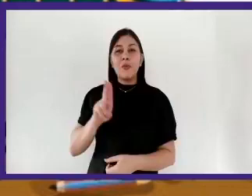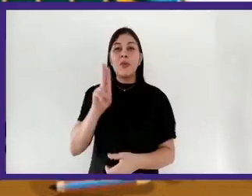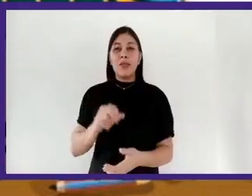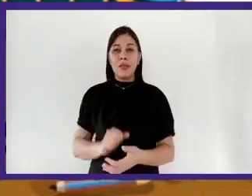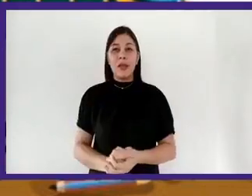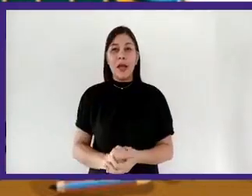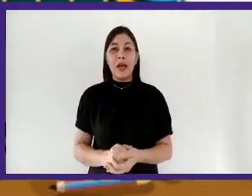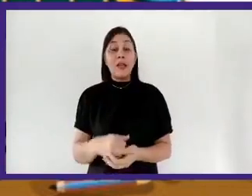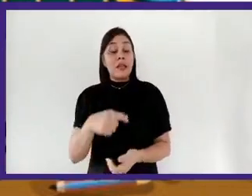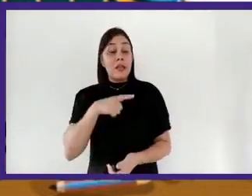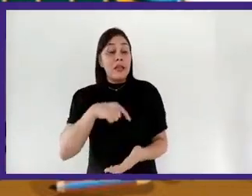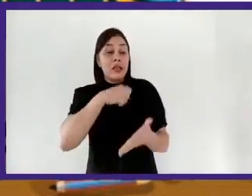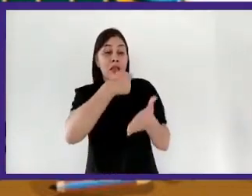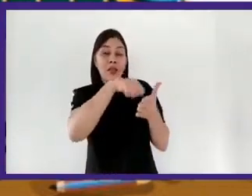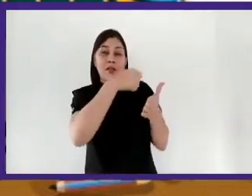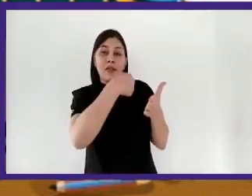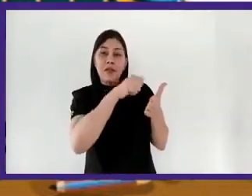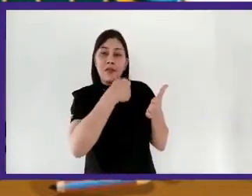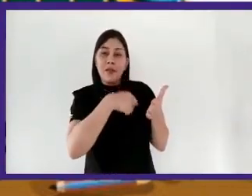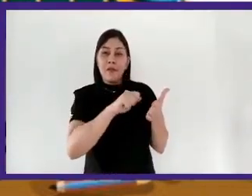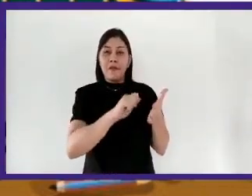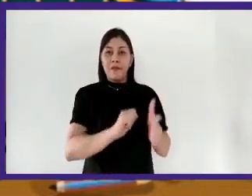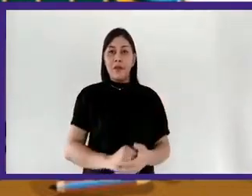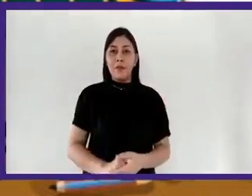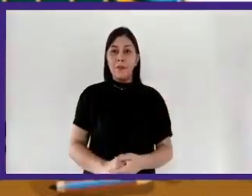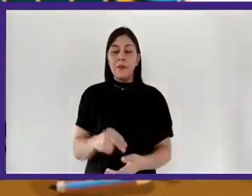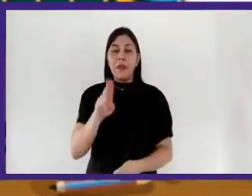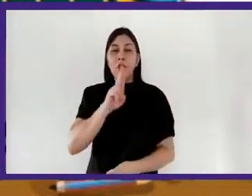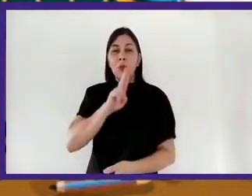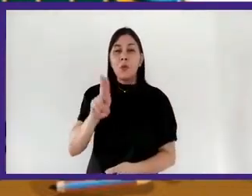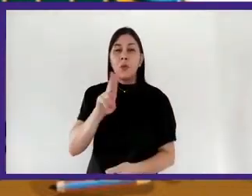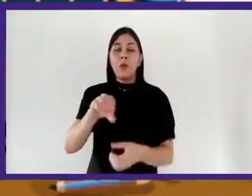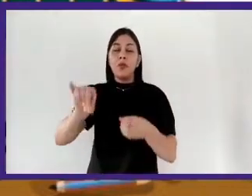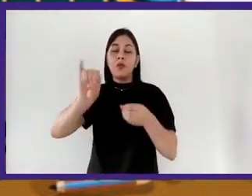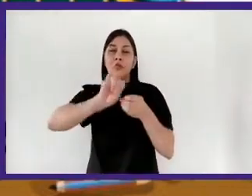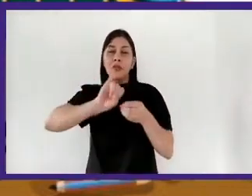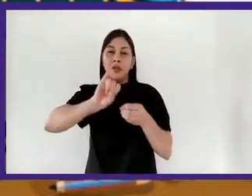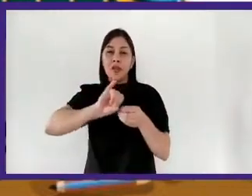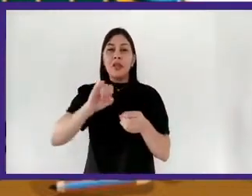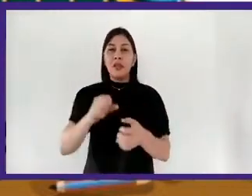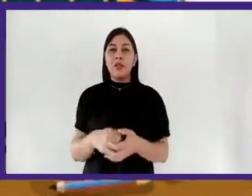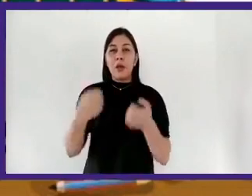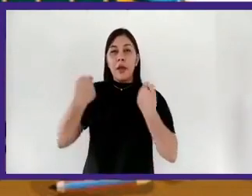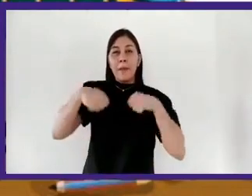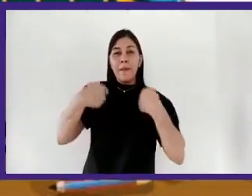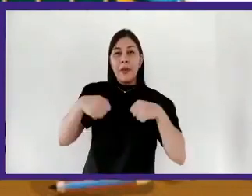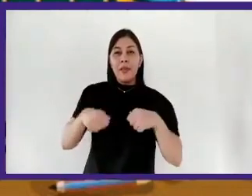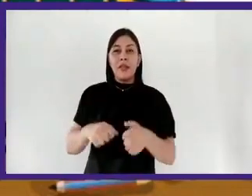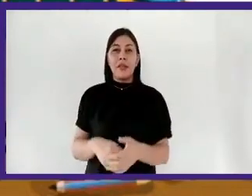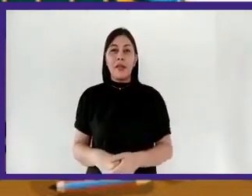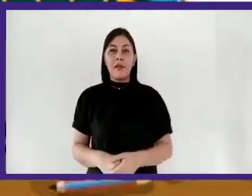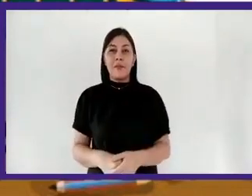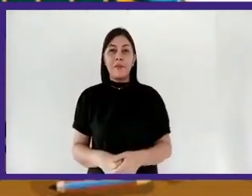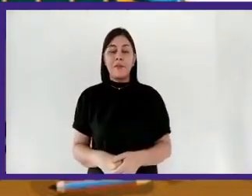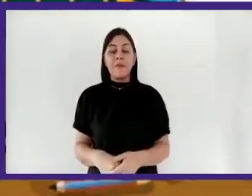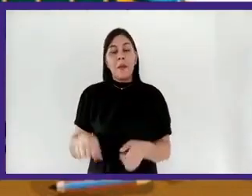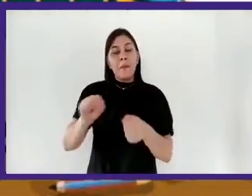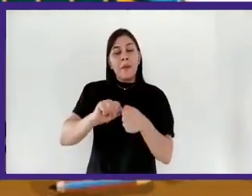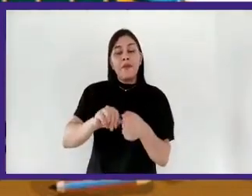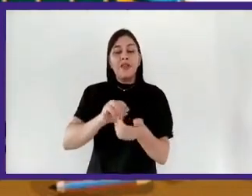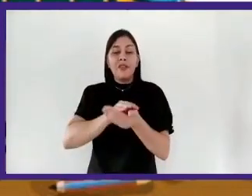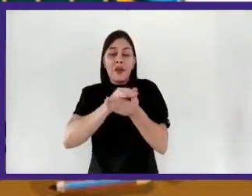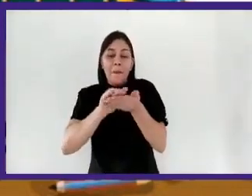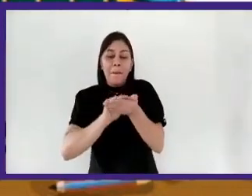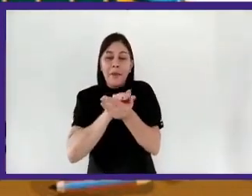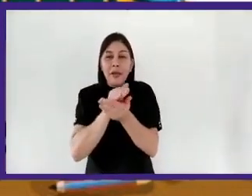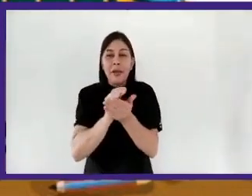deveria escrever. Ela foi dizendo os nomes dos ingredientes que eu iria precisar para fazer o meu